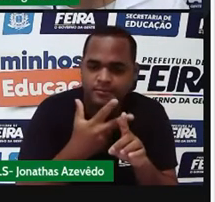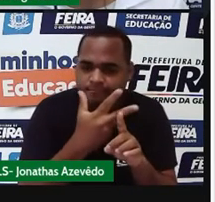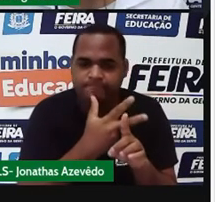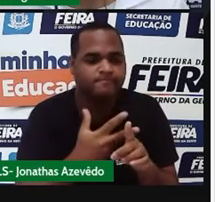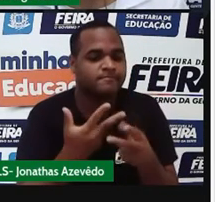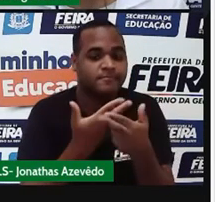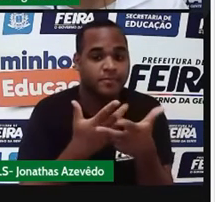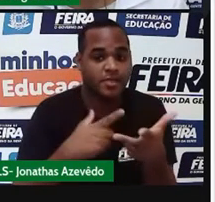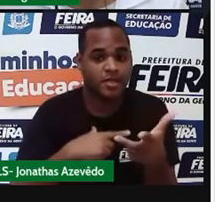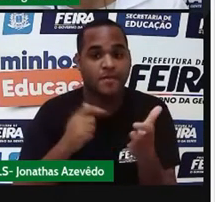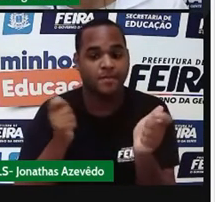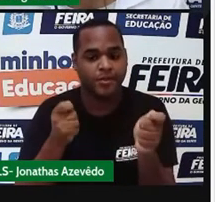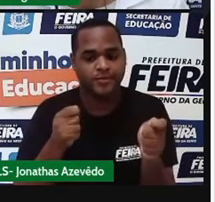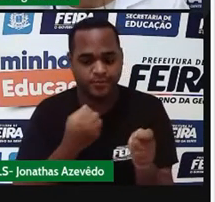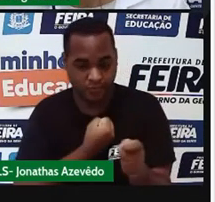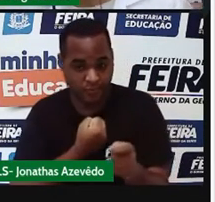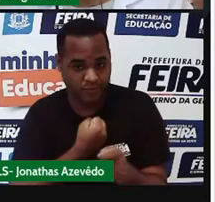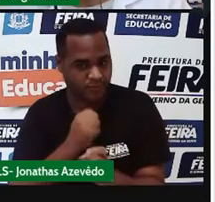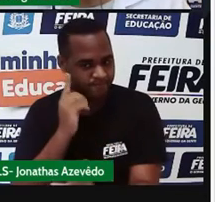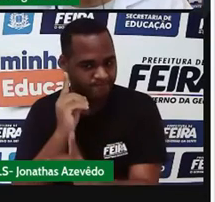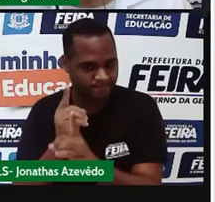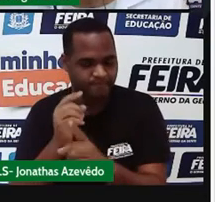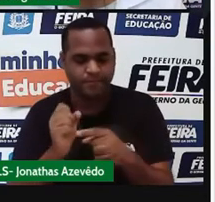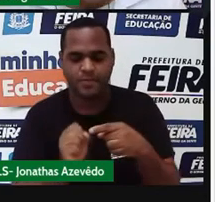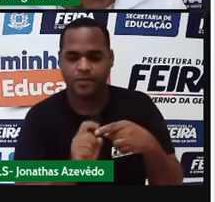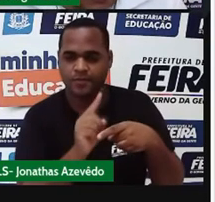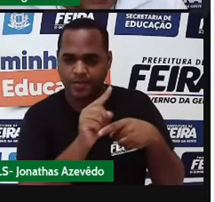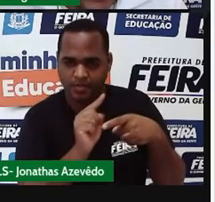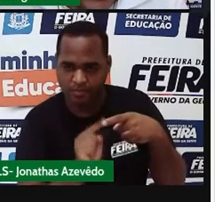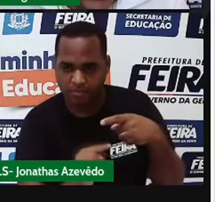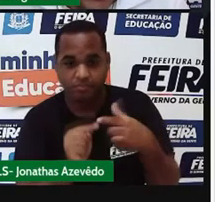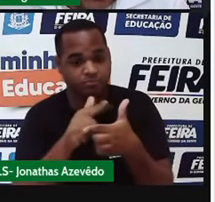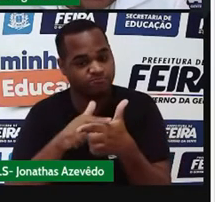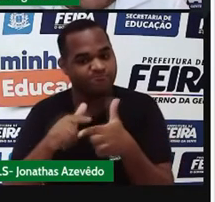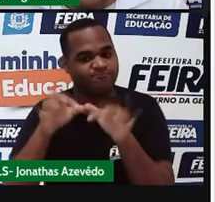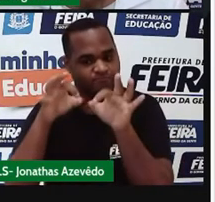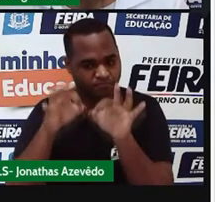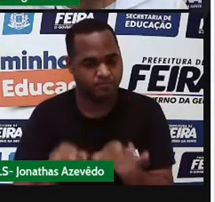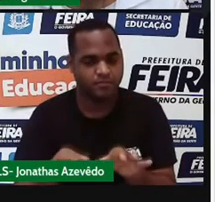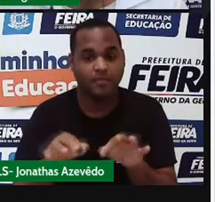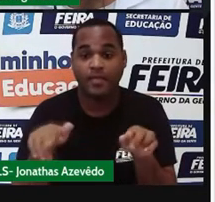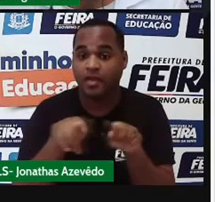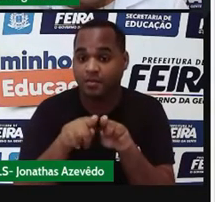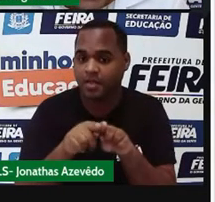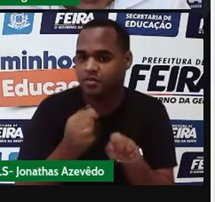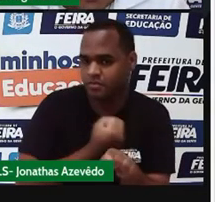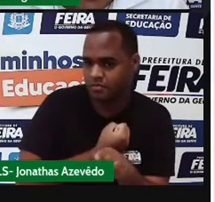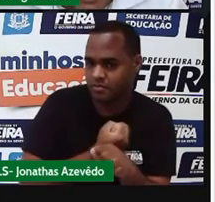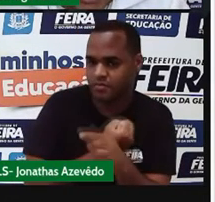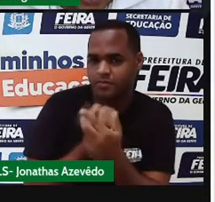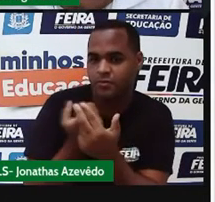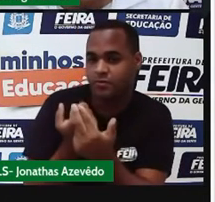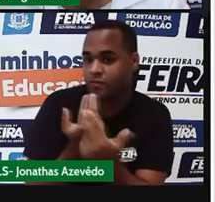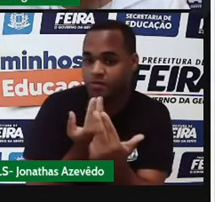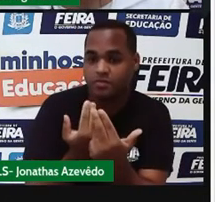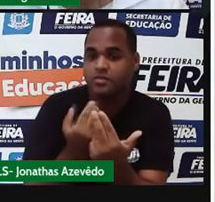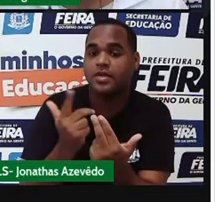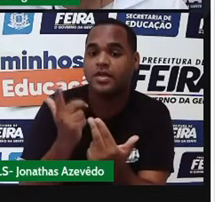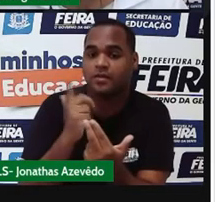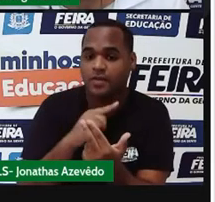consiga fazer uma divisão exata em cima na fração e o mesmo número embaixo